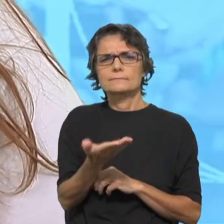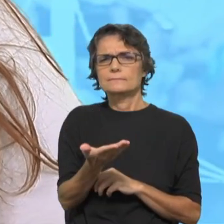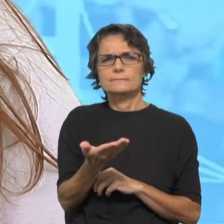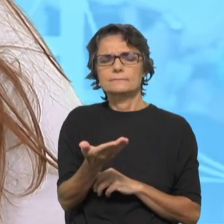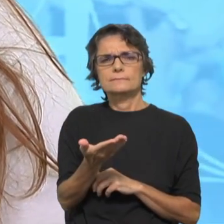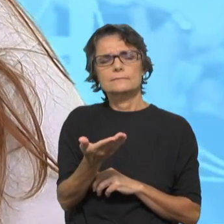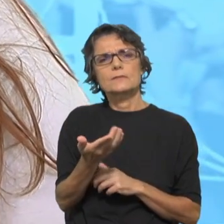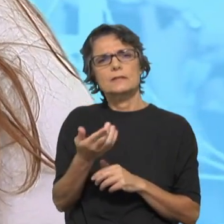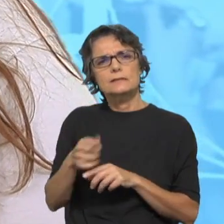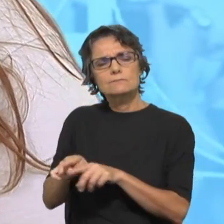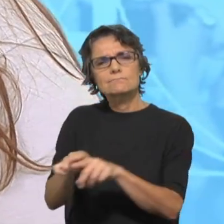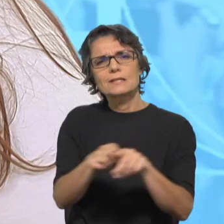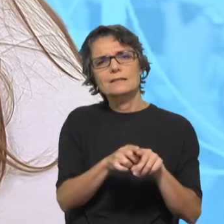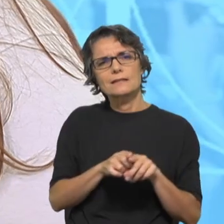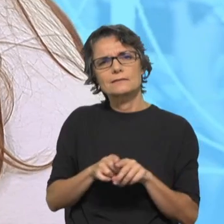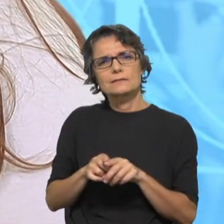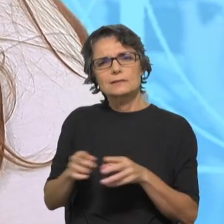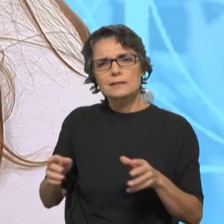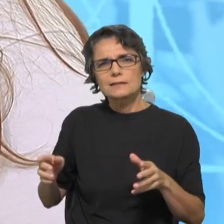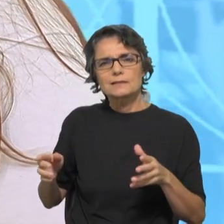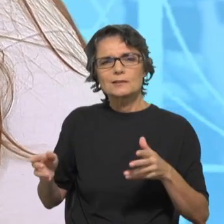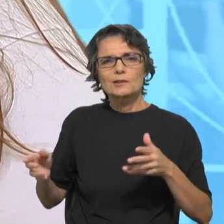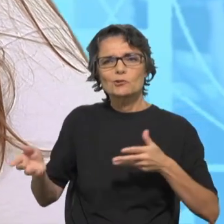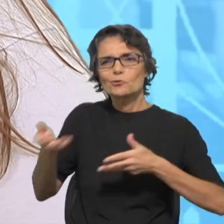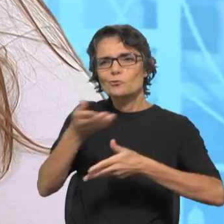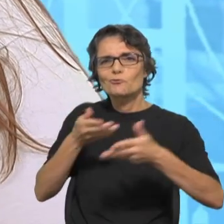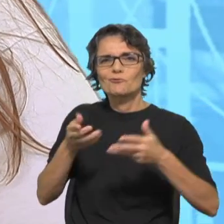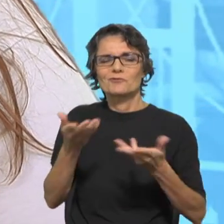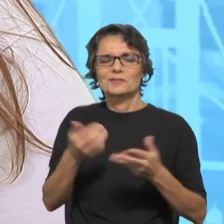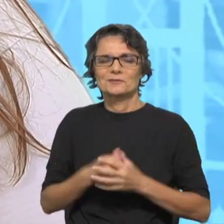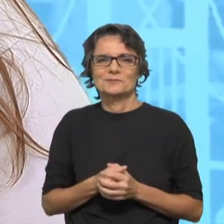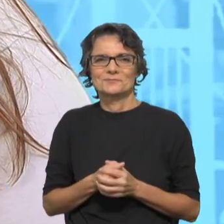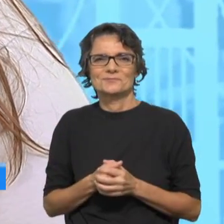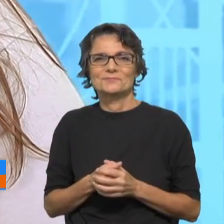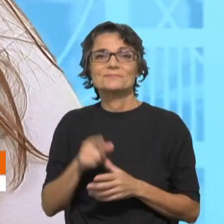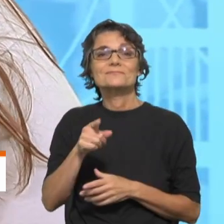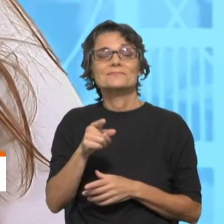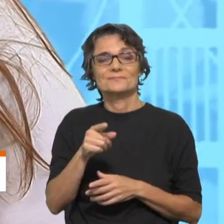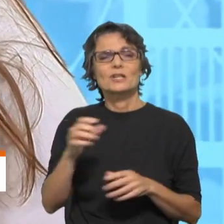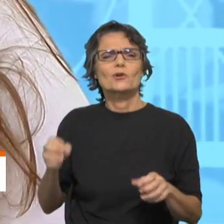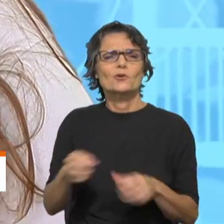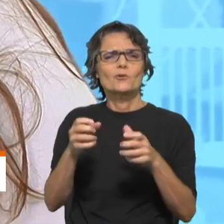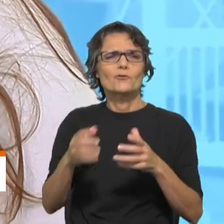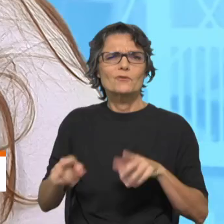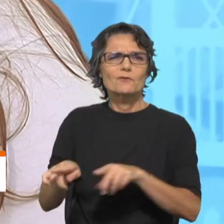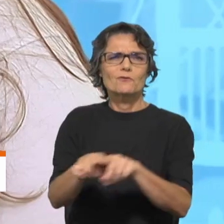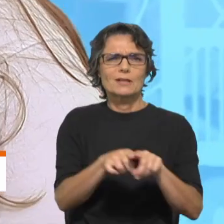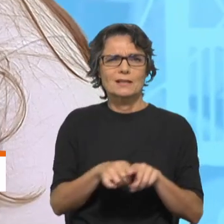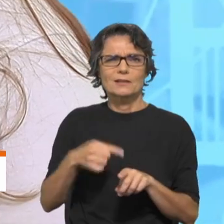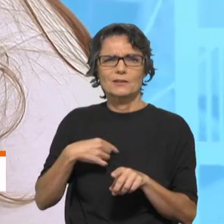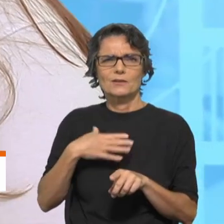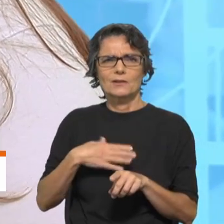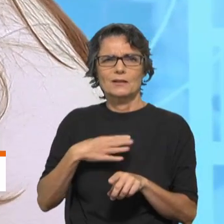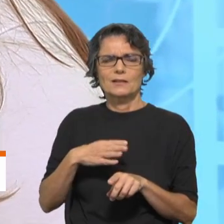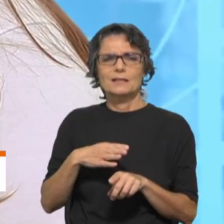fazer o convívio fraterno e que transformação provocou? Então, havia muitos jovens da minha paróquia que já tinham feito o convívio fraterno. Eu tinha muita curiosidade em fazer